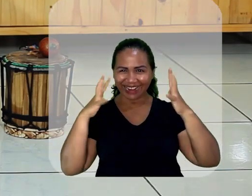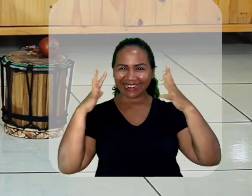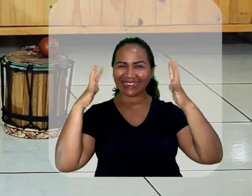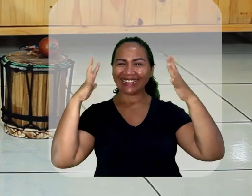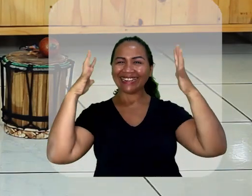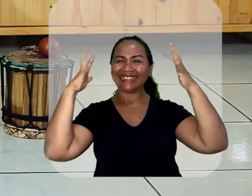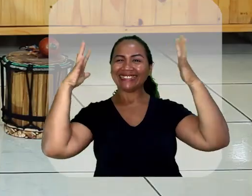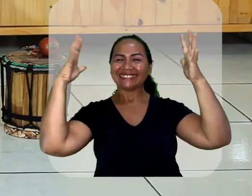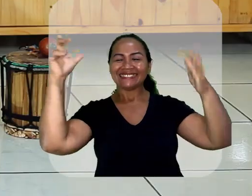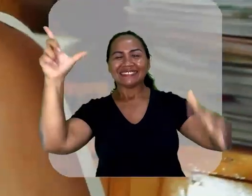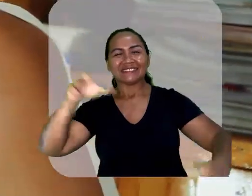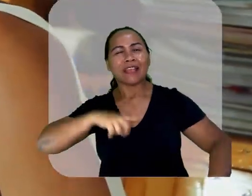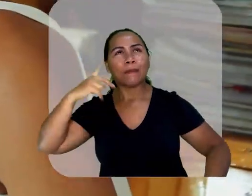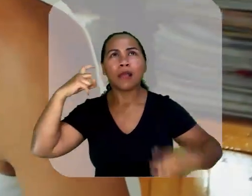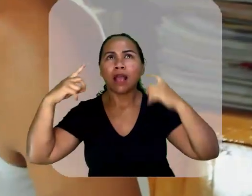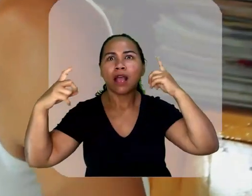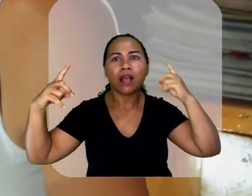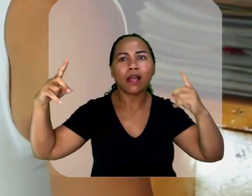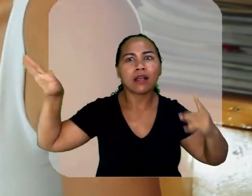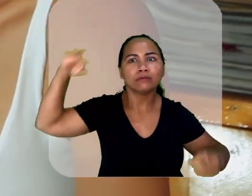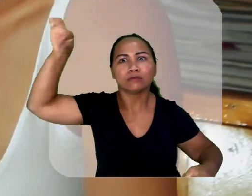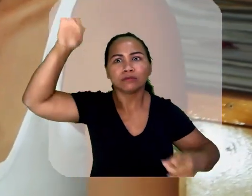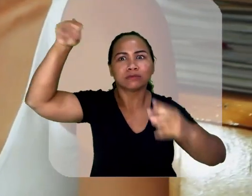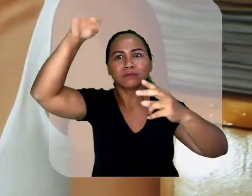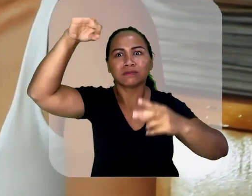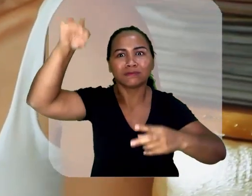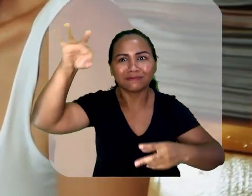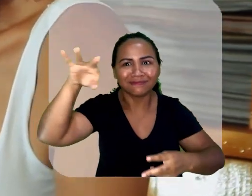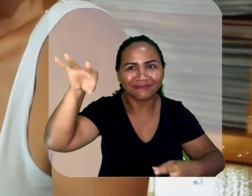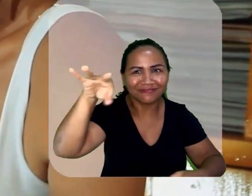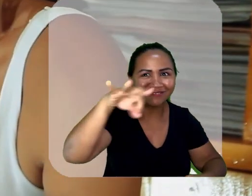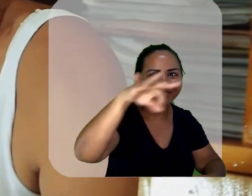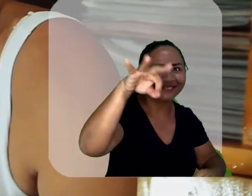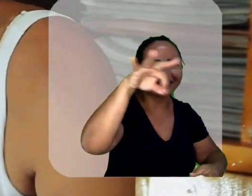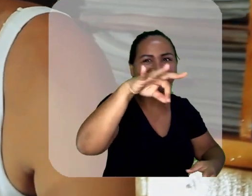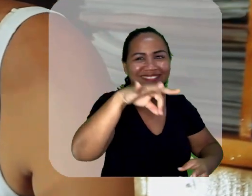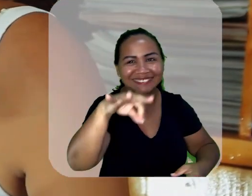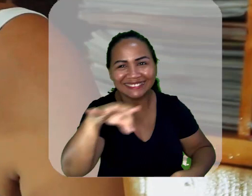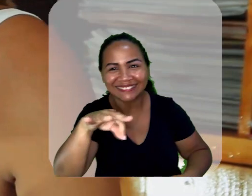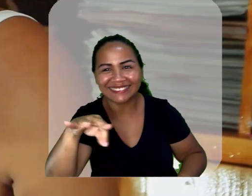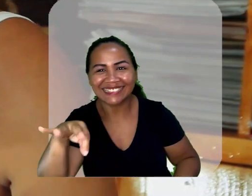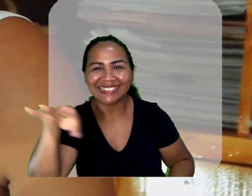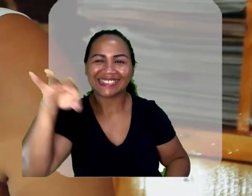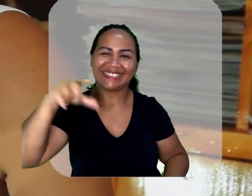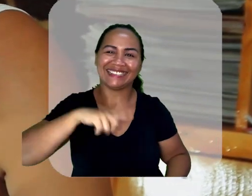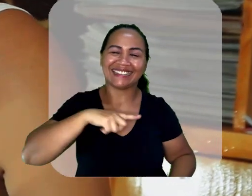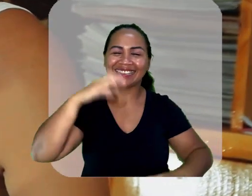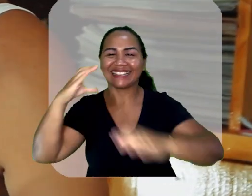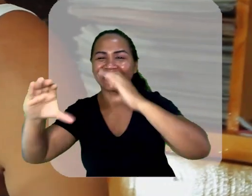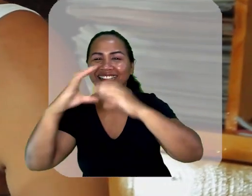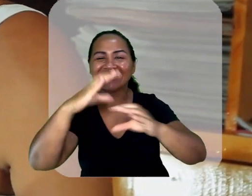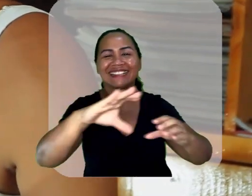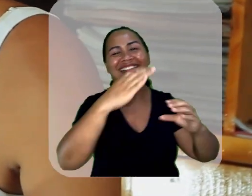explosão, tem o zum-zum da abelha, abelha, tem o